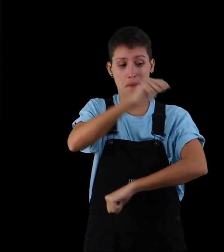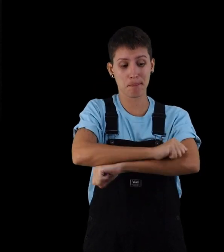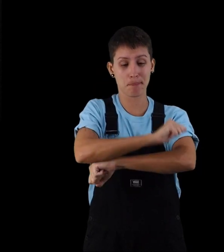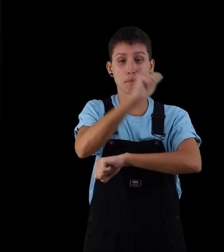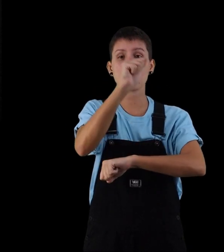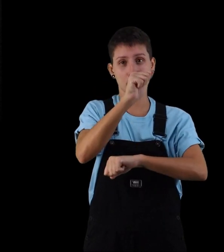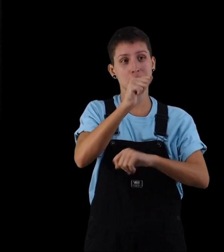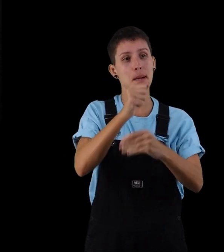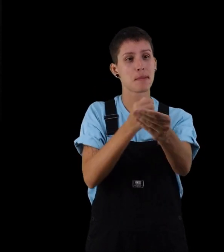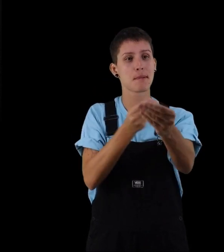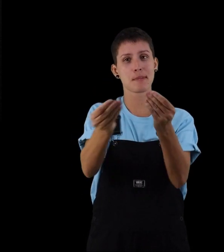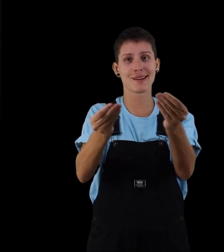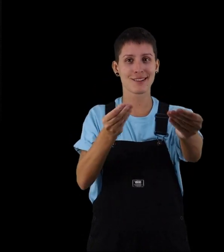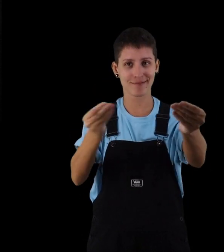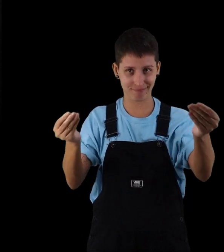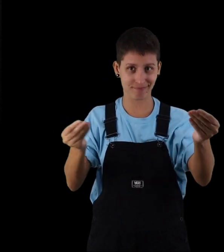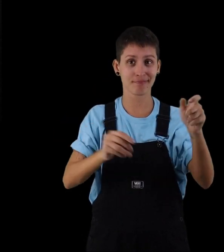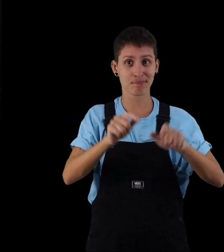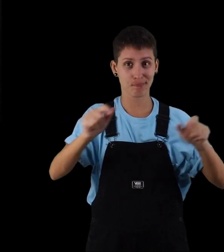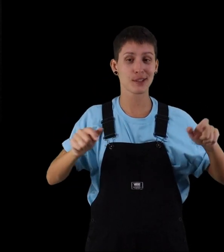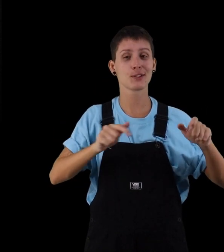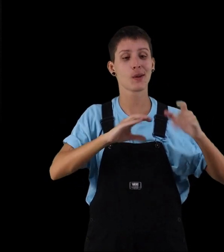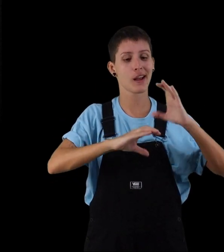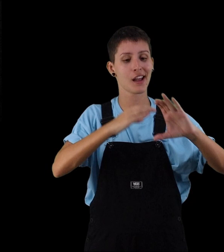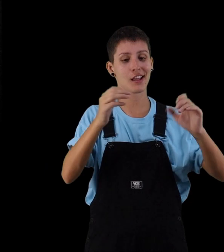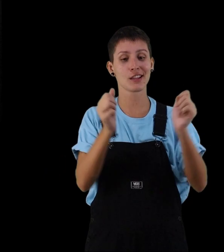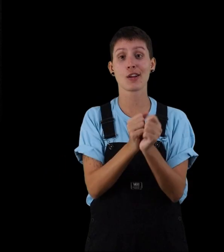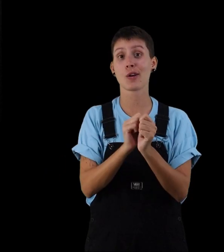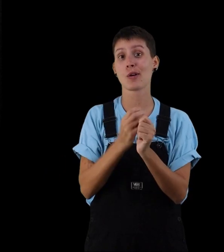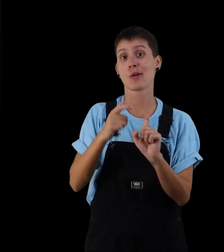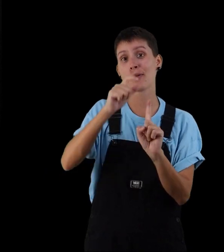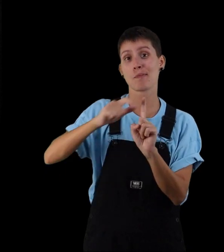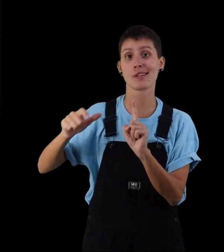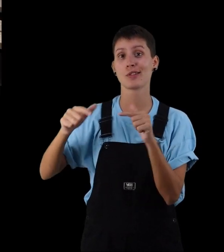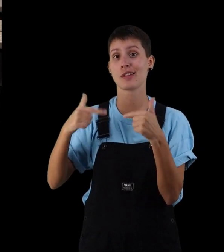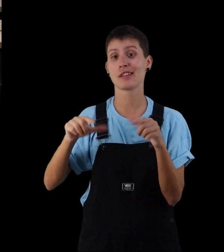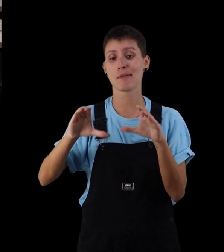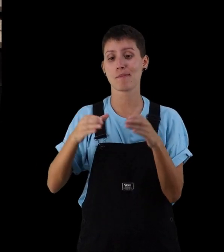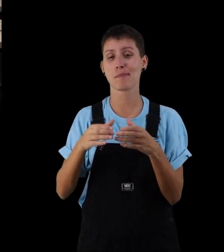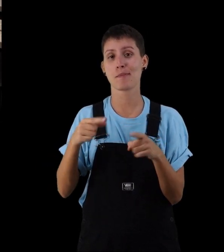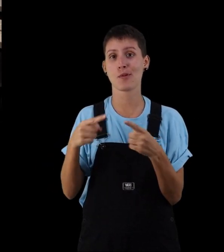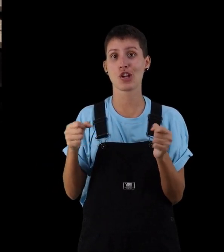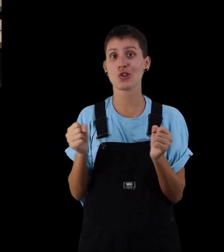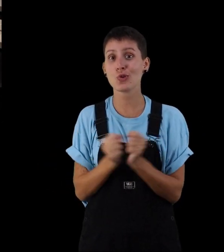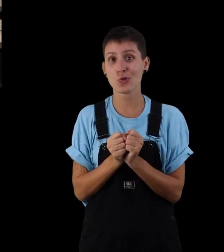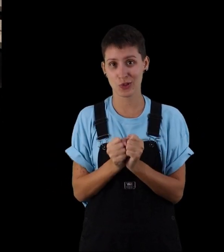a serem distribuídas às vozes do coral ou aos instrumentistas da banda.